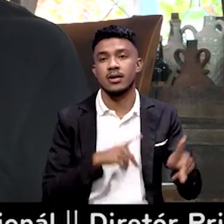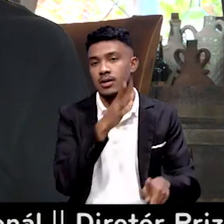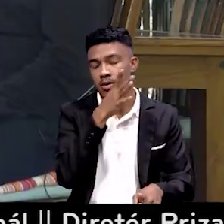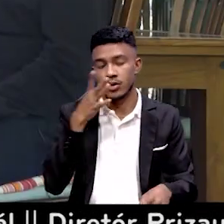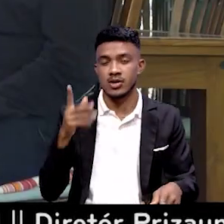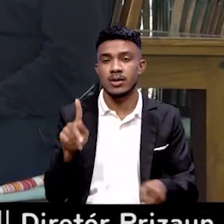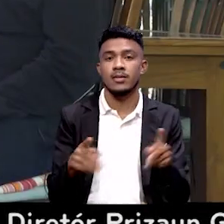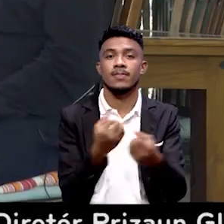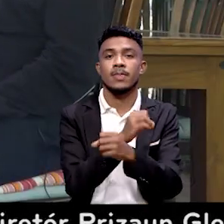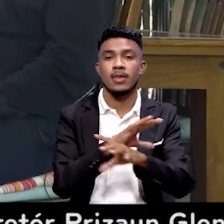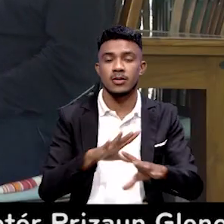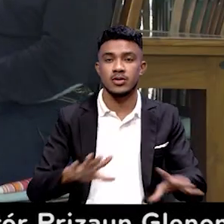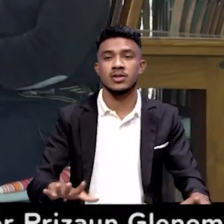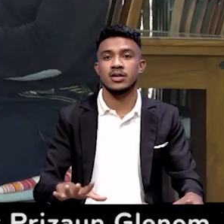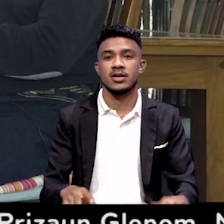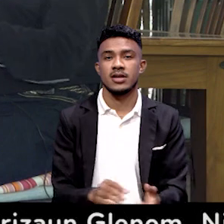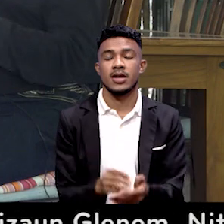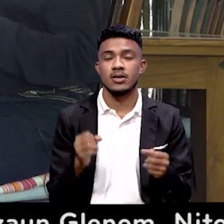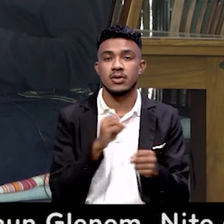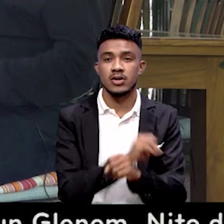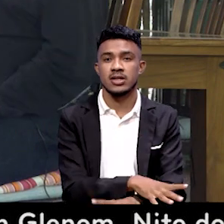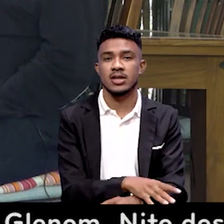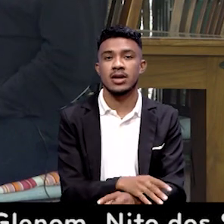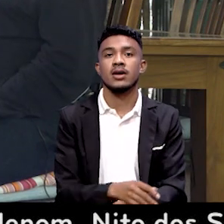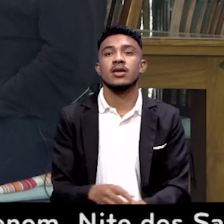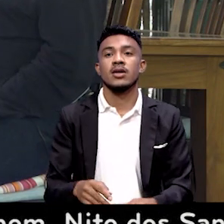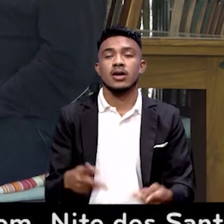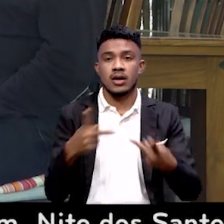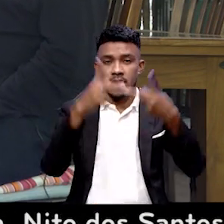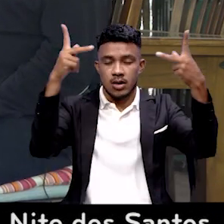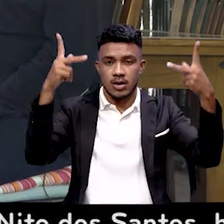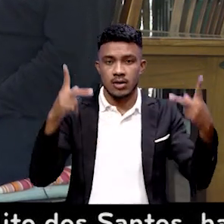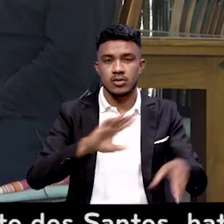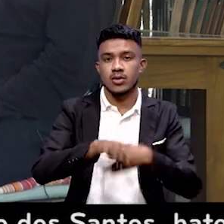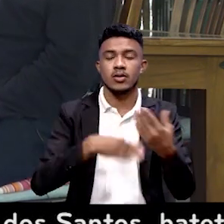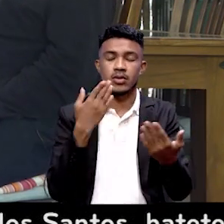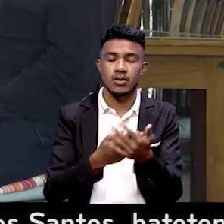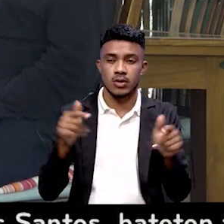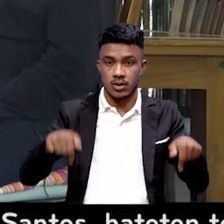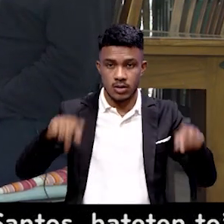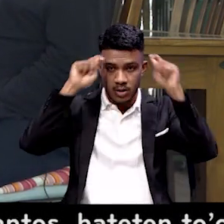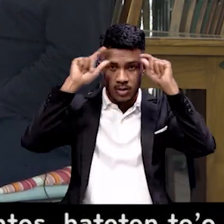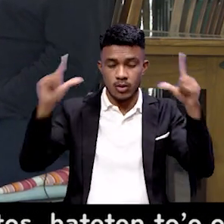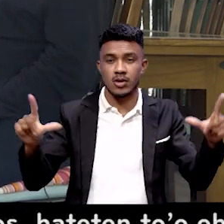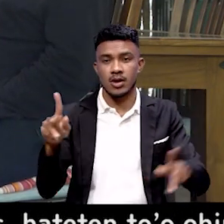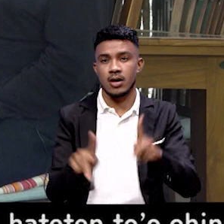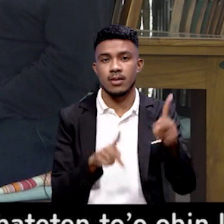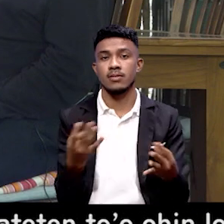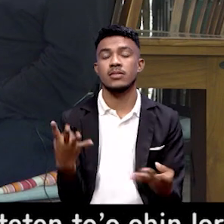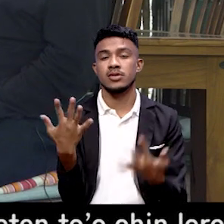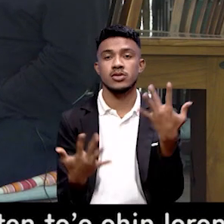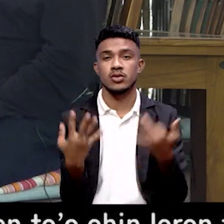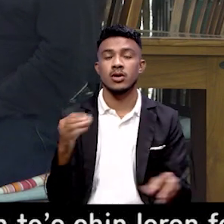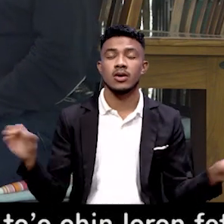abandonado. Loja, ser autoto e timor, nem sono. Daí a circulação natural,